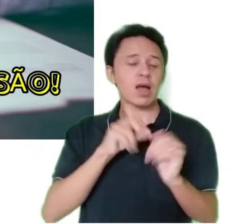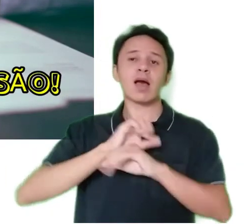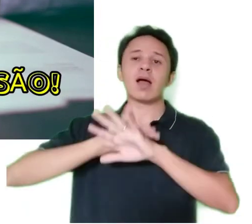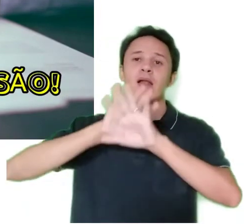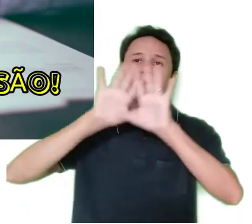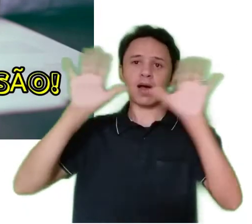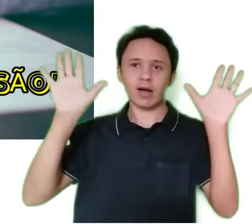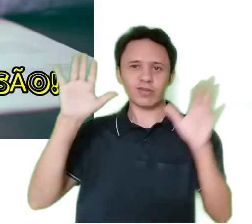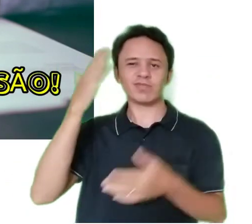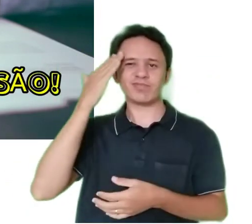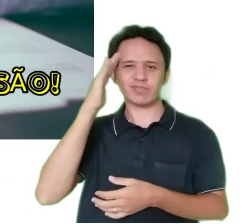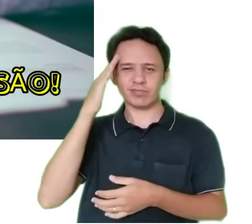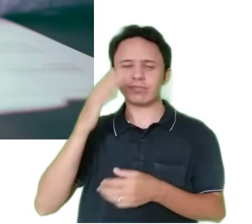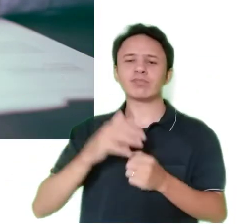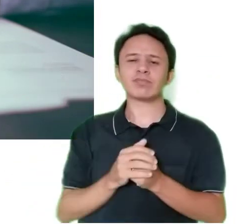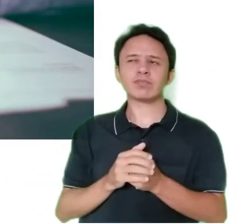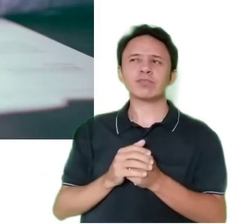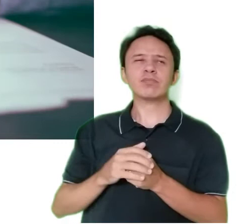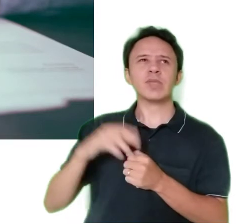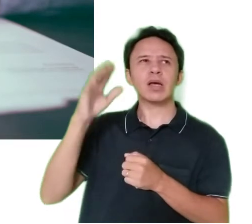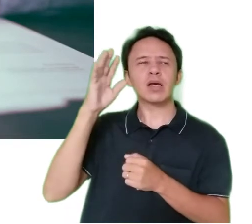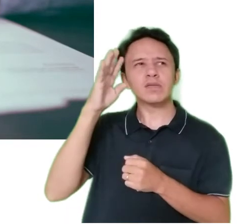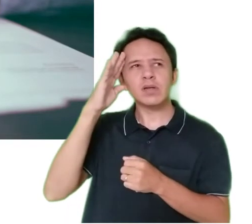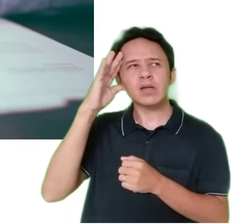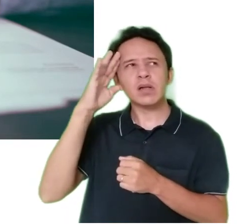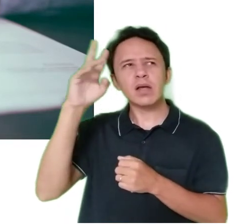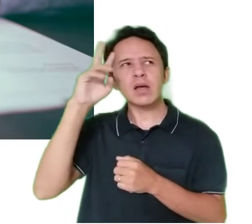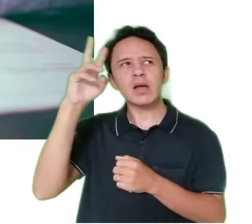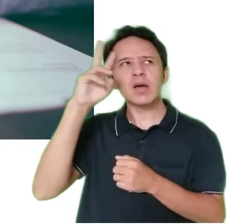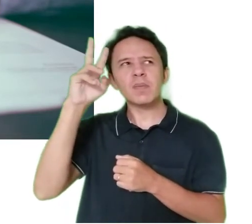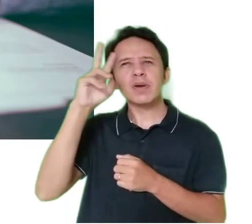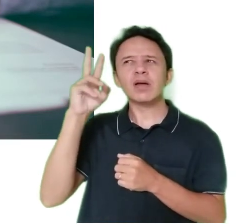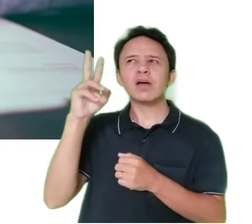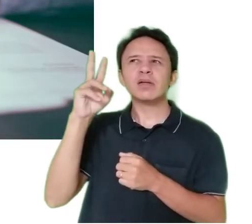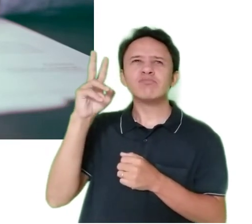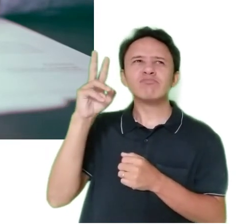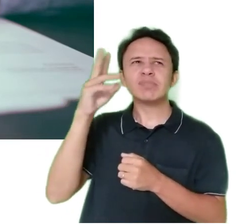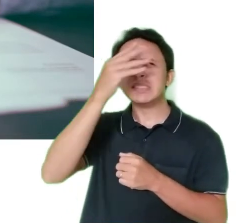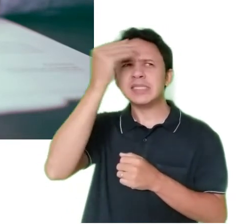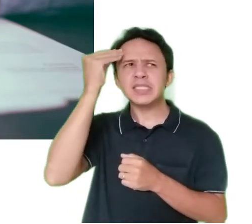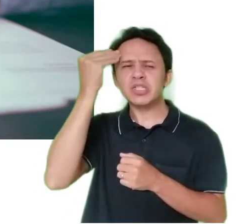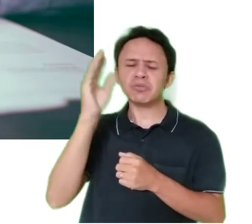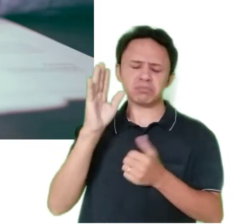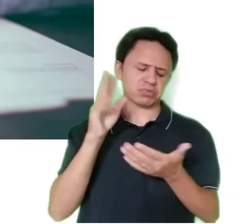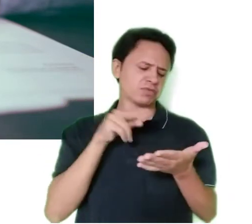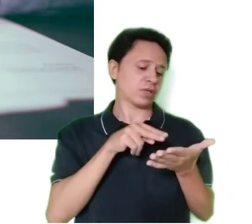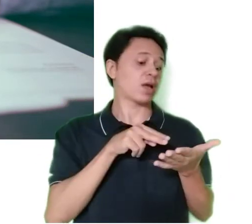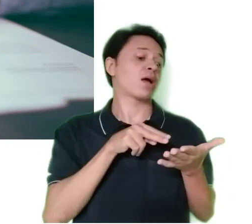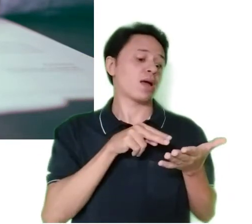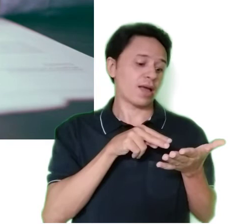compreensão. Voltar aos conhecimentos, identificando lacunas e contradições